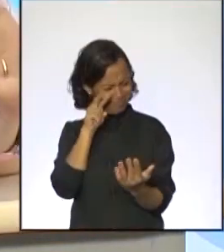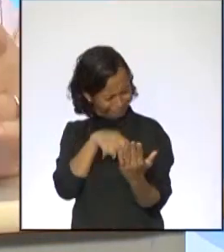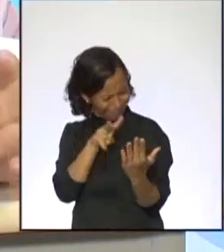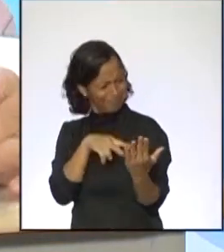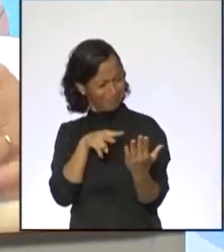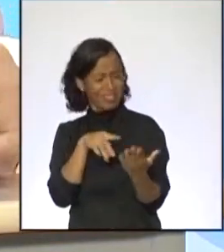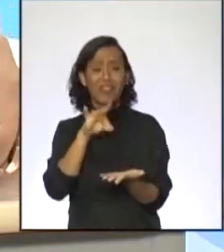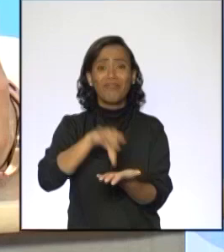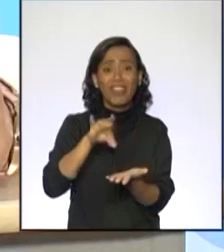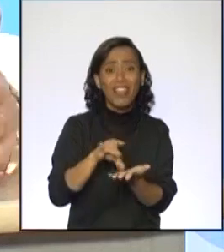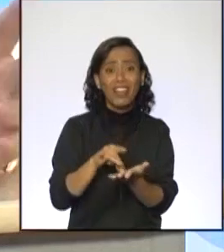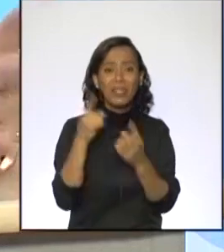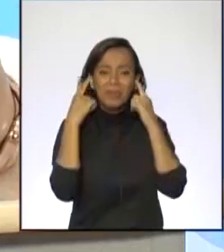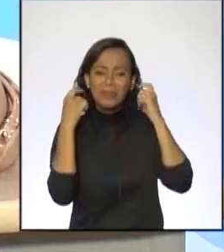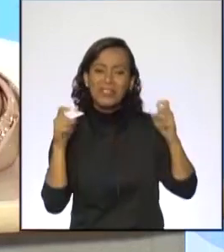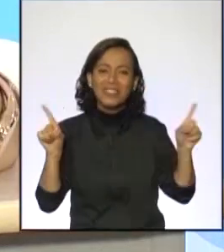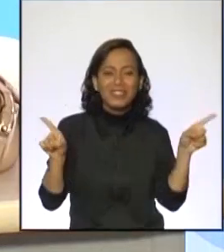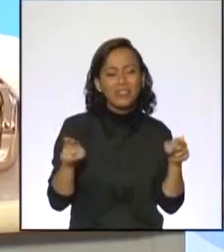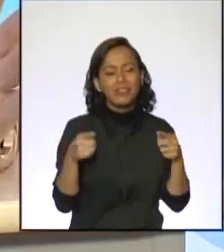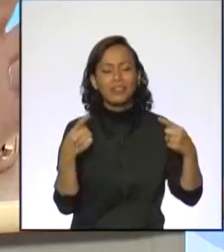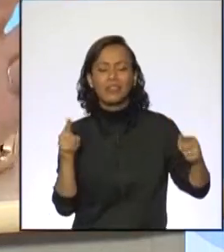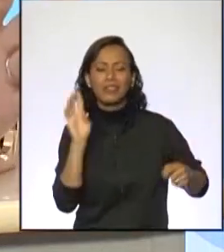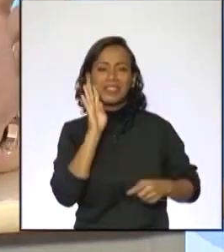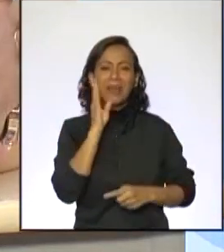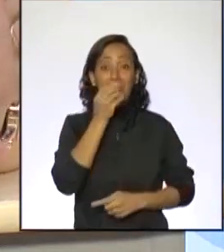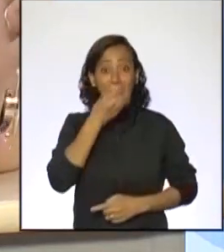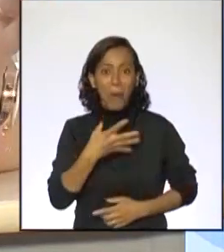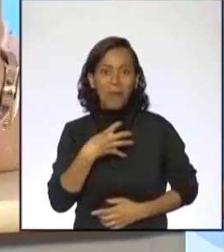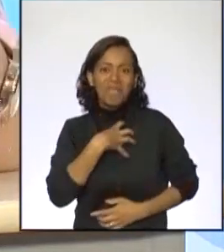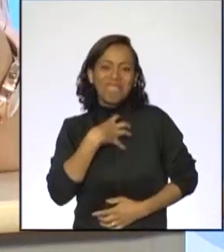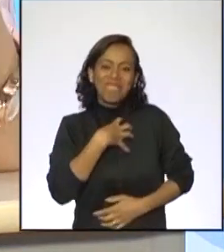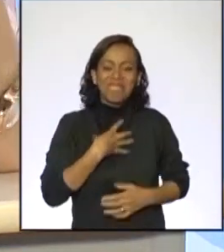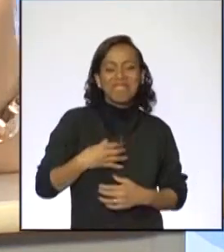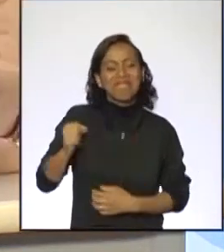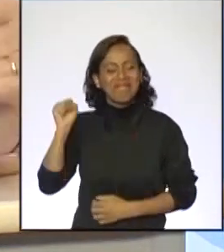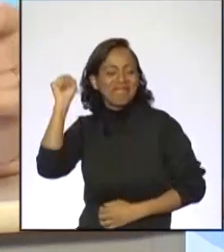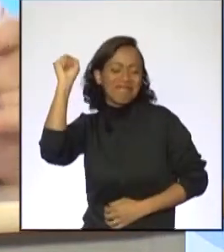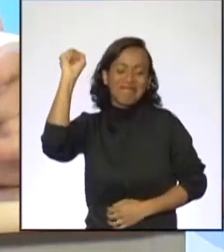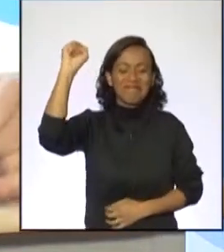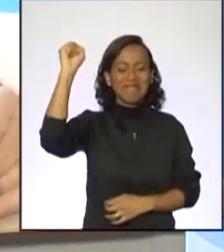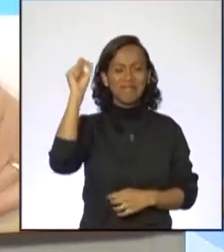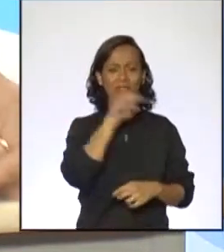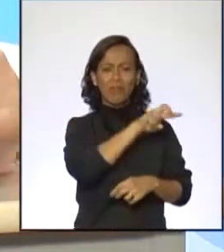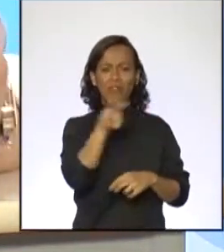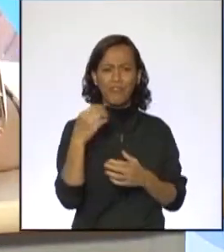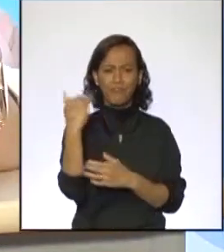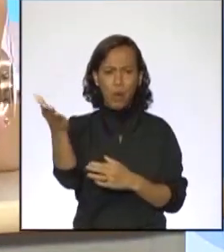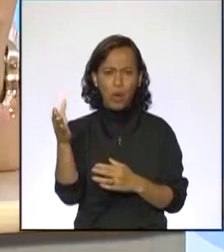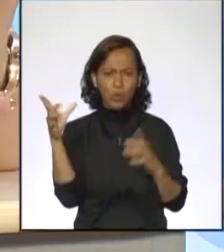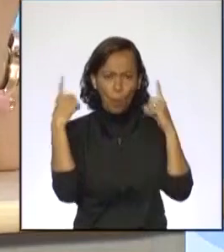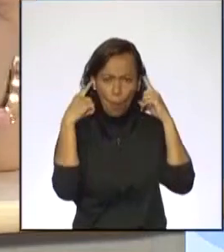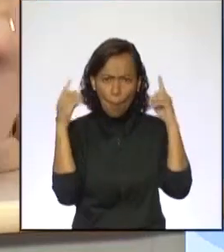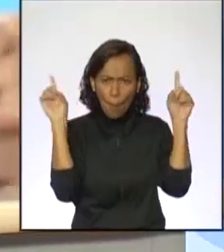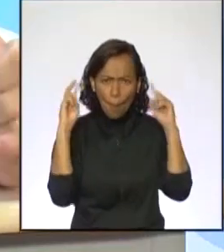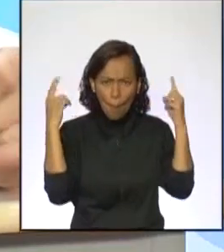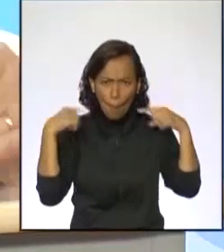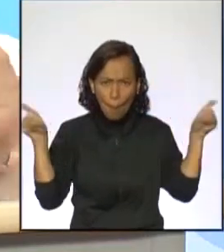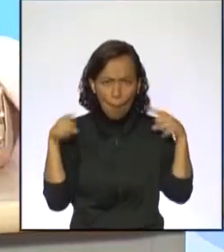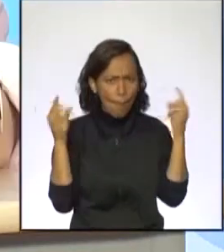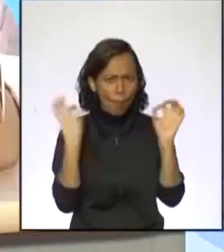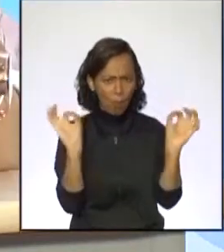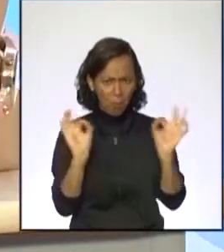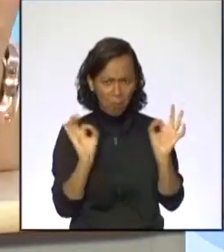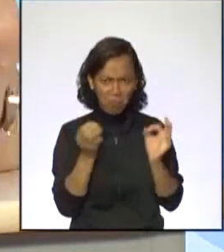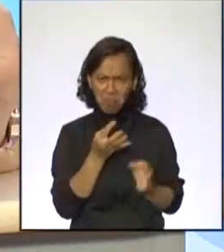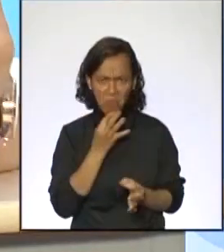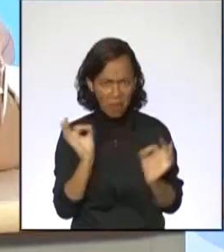está curtindo a música, quem está em volta não tem a menor ideia do que está se passando na sua cabeça. Mas você está assim, você está de olho fechado,